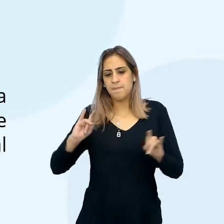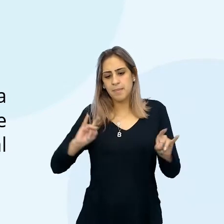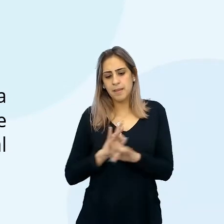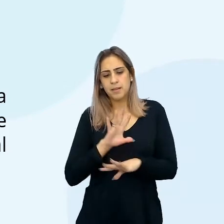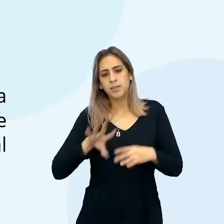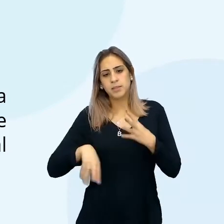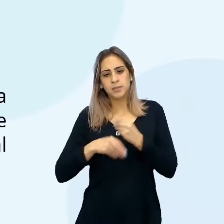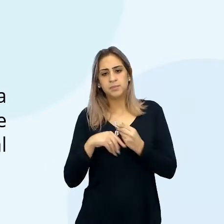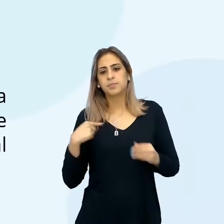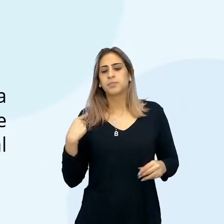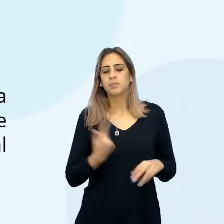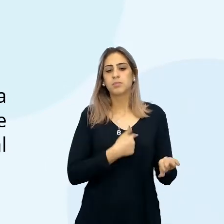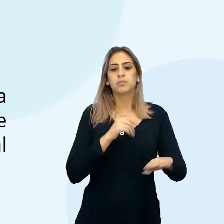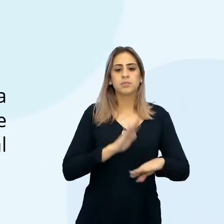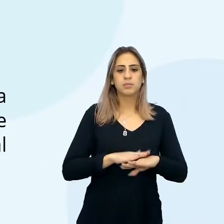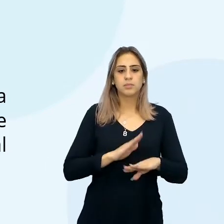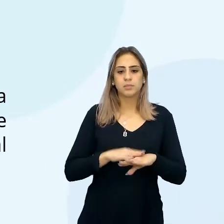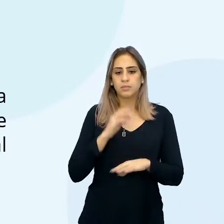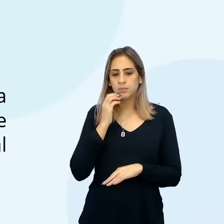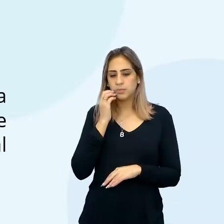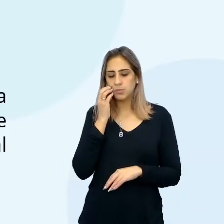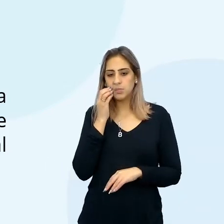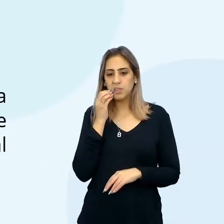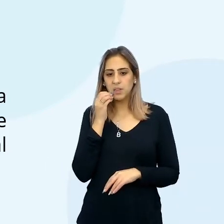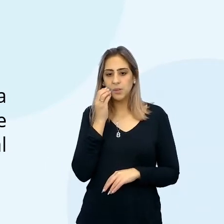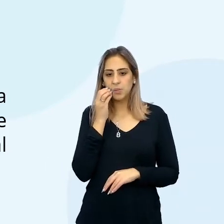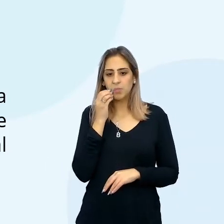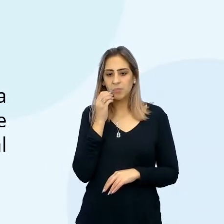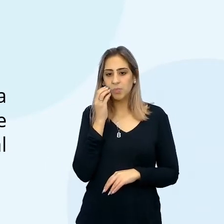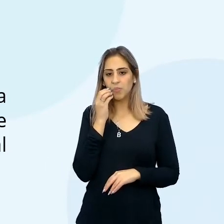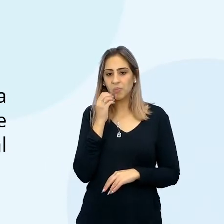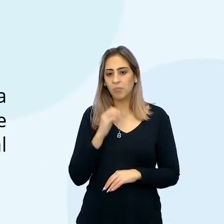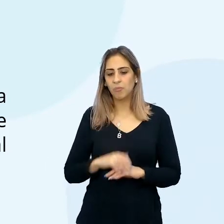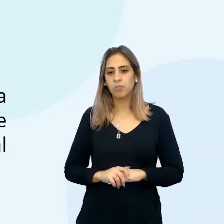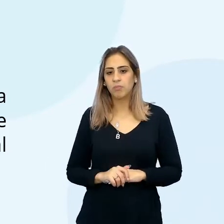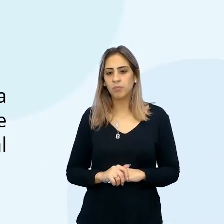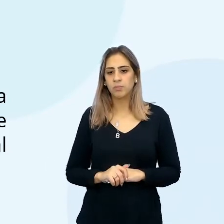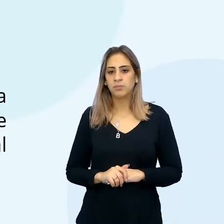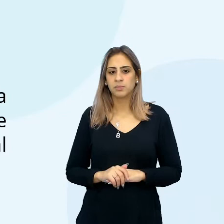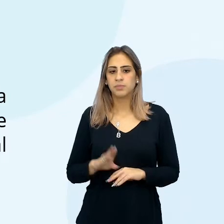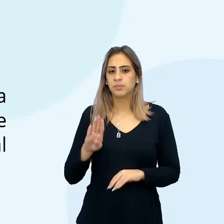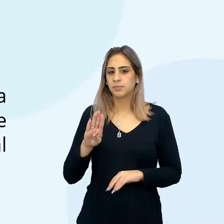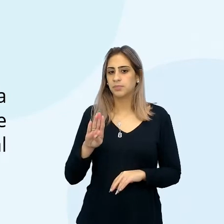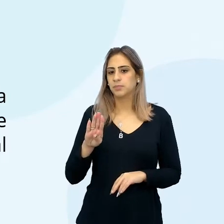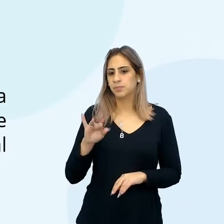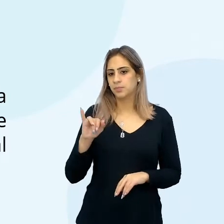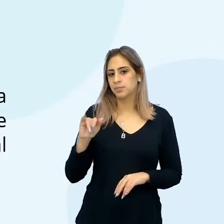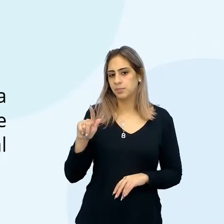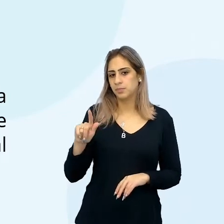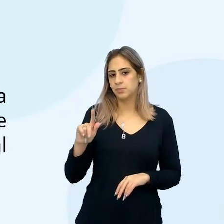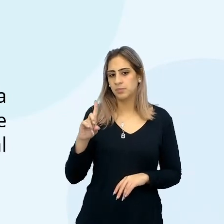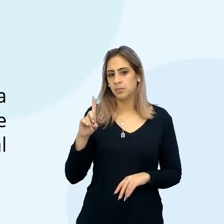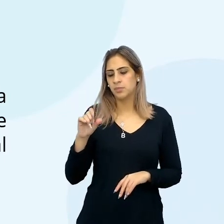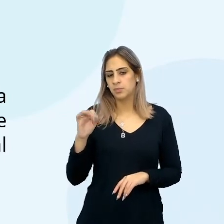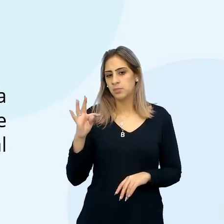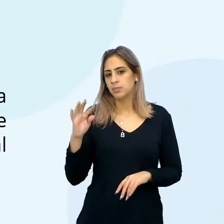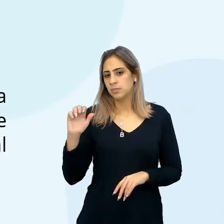compõe o que a gente chama de Big Data. Então, Big Data é esse